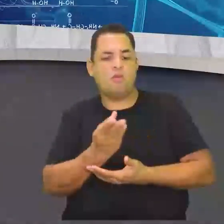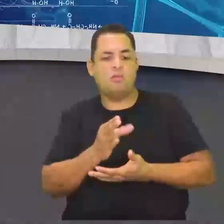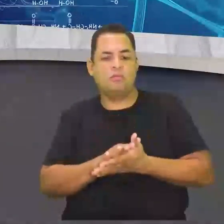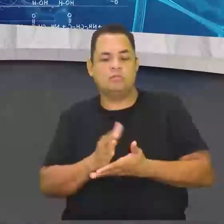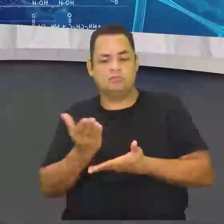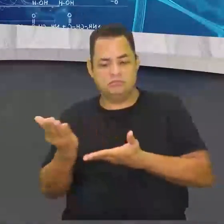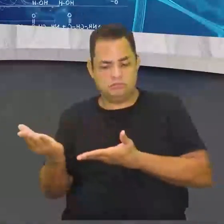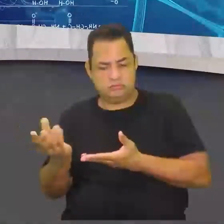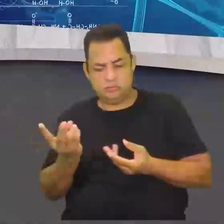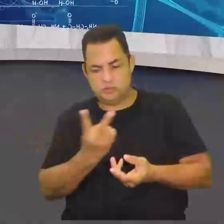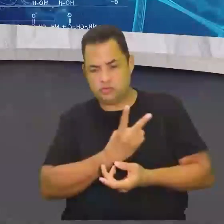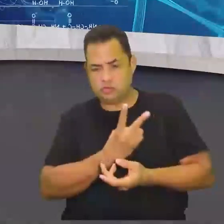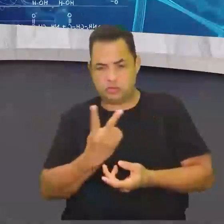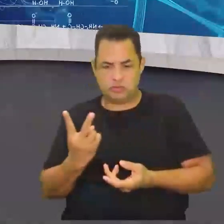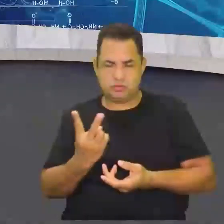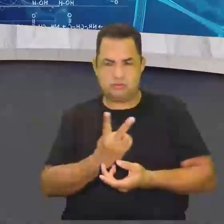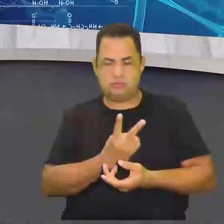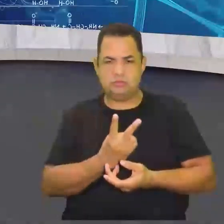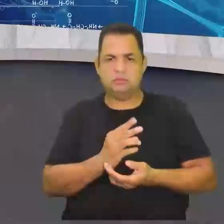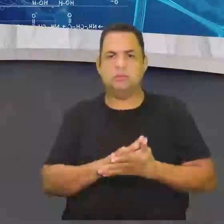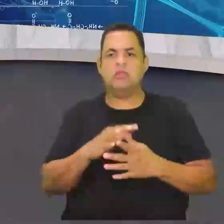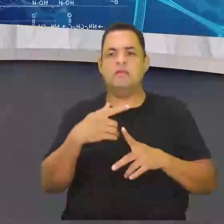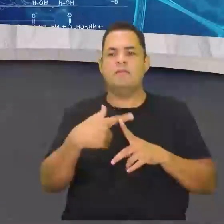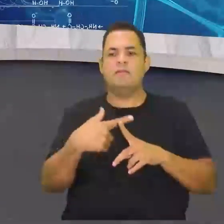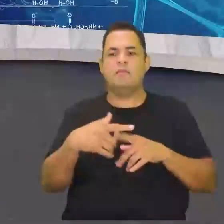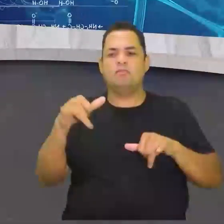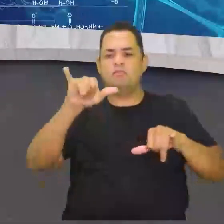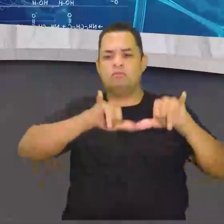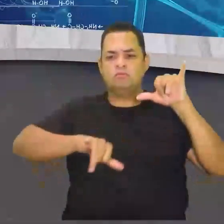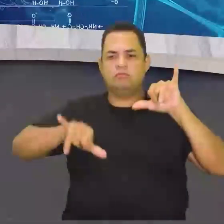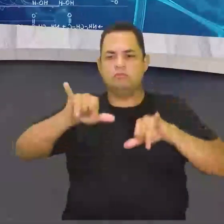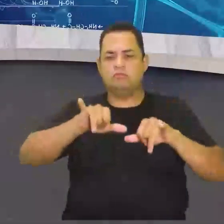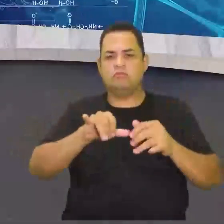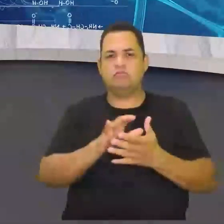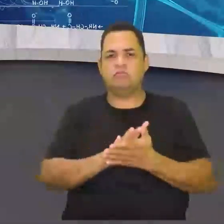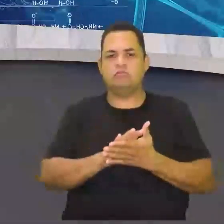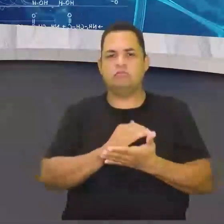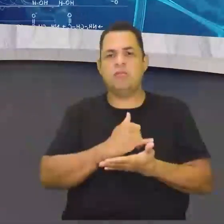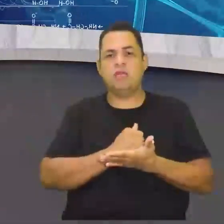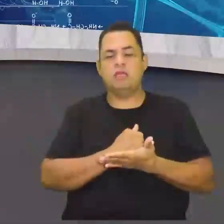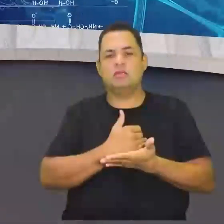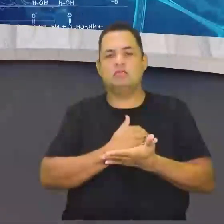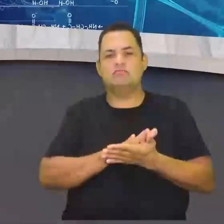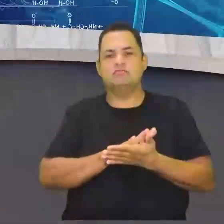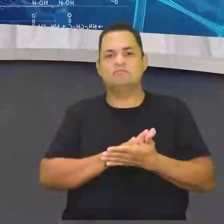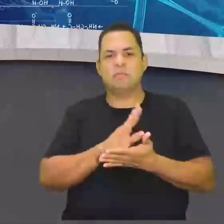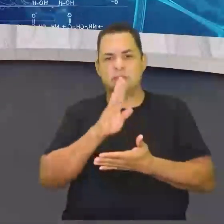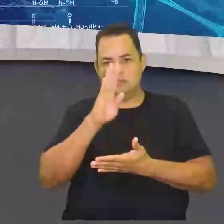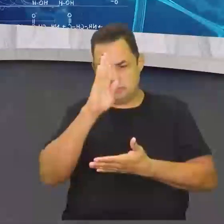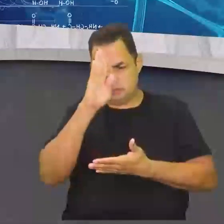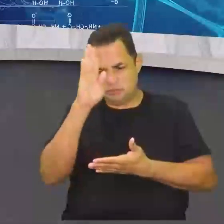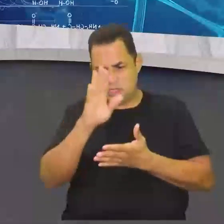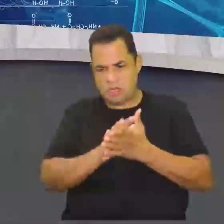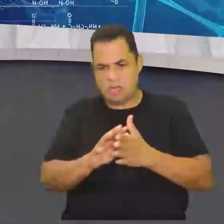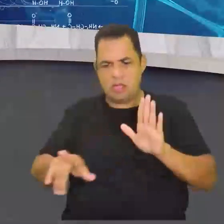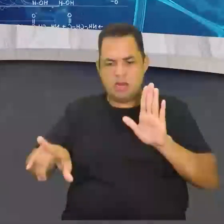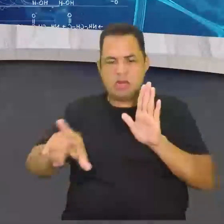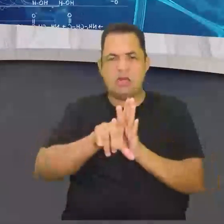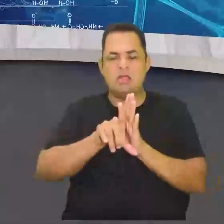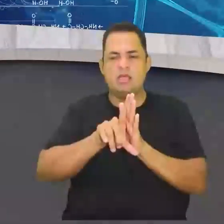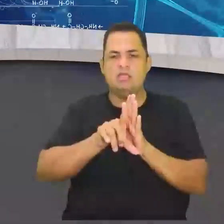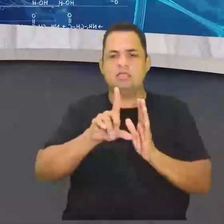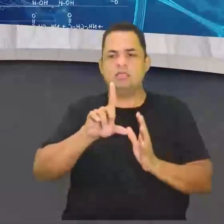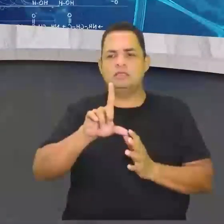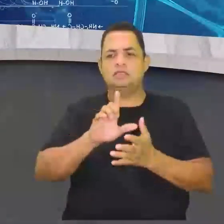do lado dos reagentes. Isso porque na química nós temos um princípio básico, né? Que é a lei de